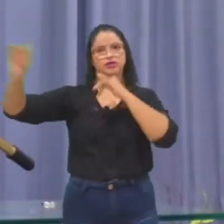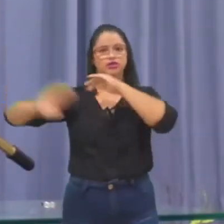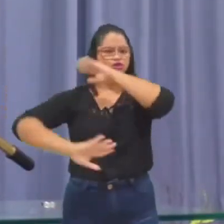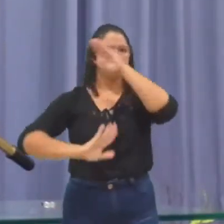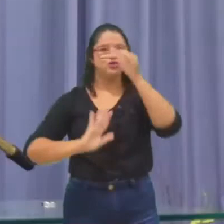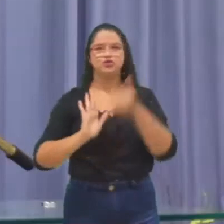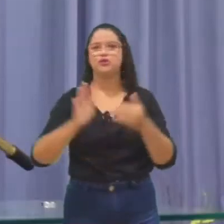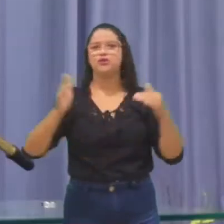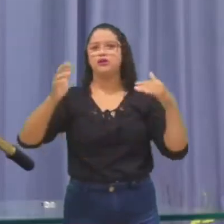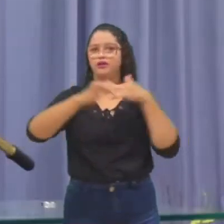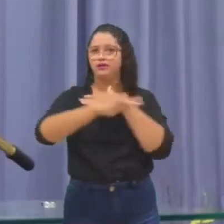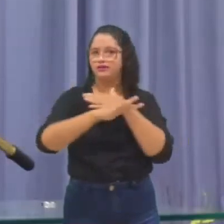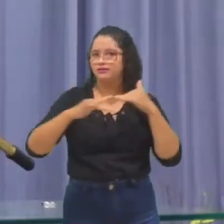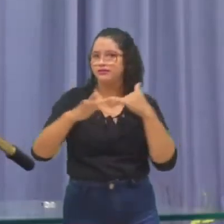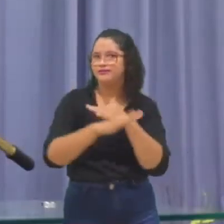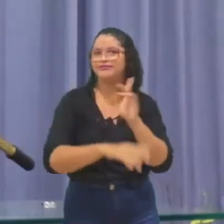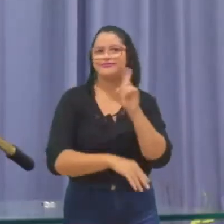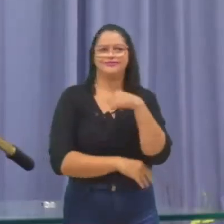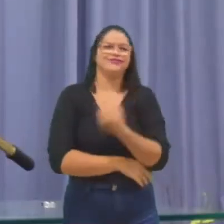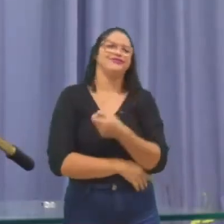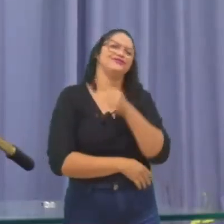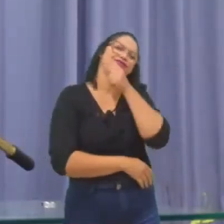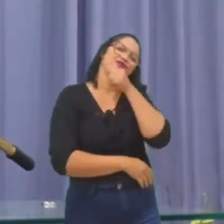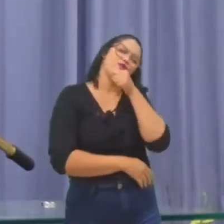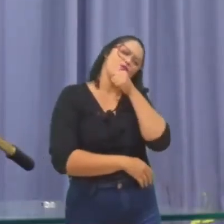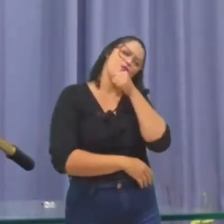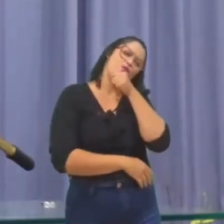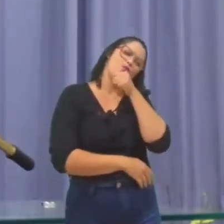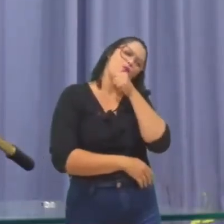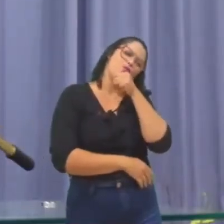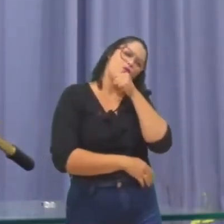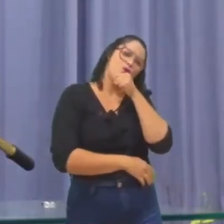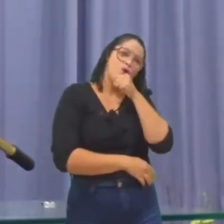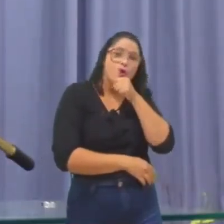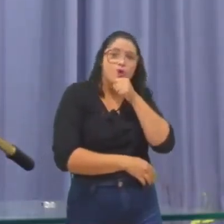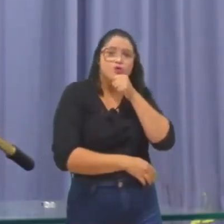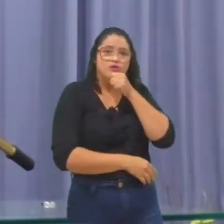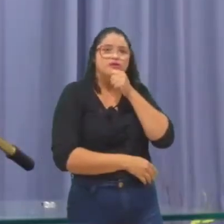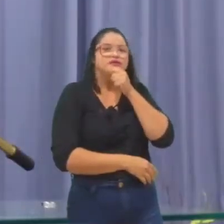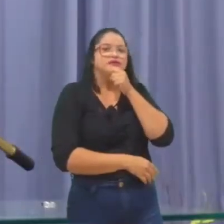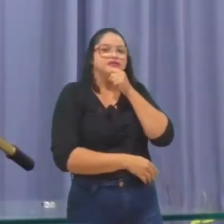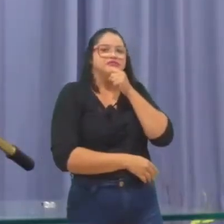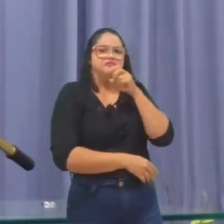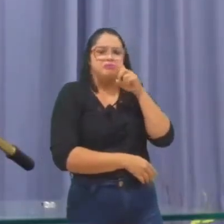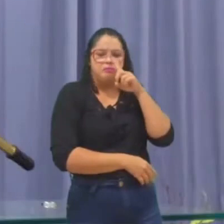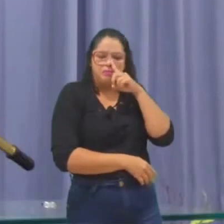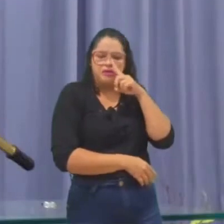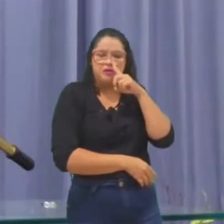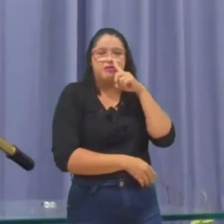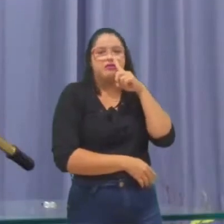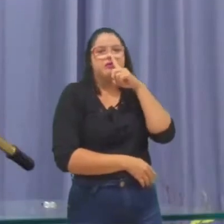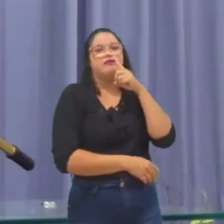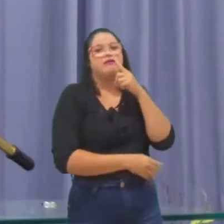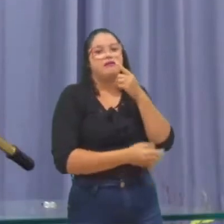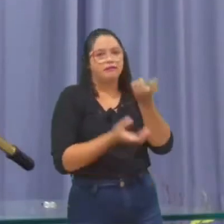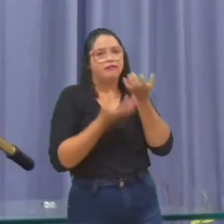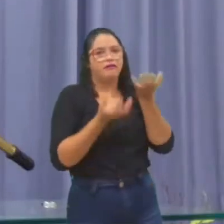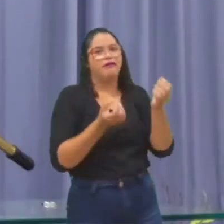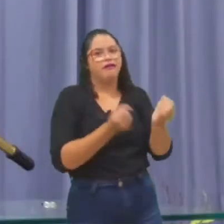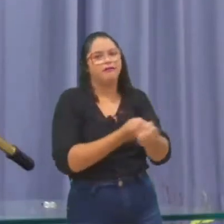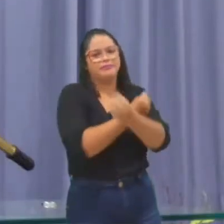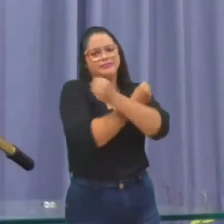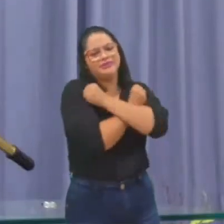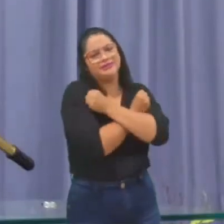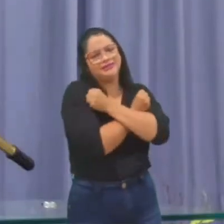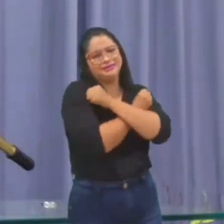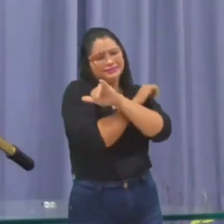cidade. Nossos velhinhos, né, que estão no grupo de risco, e eu quero abraçá-los aqui em nome de Jesus e